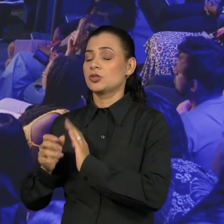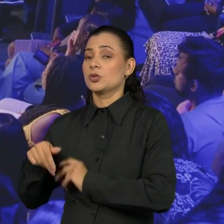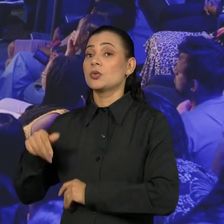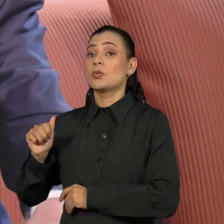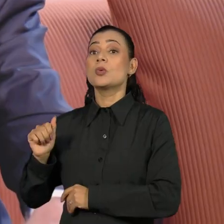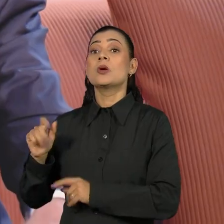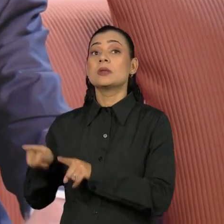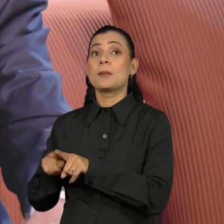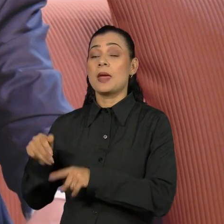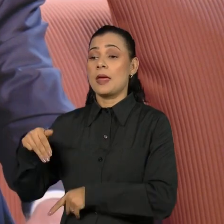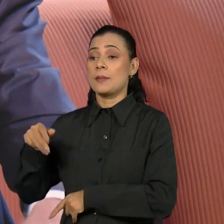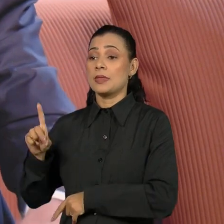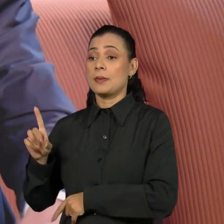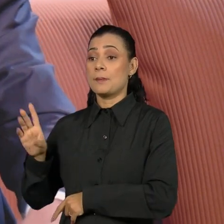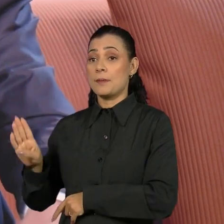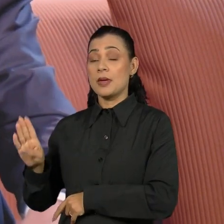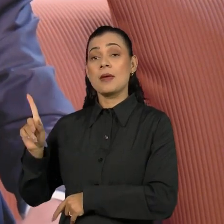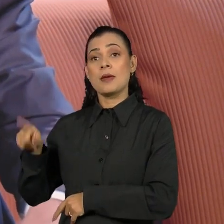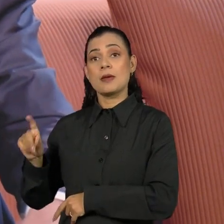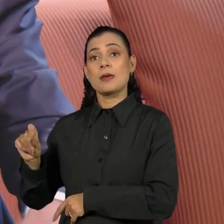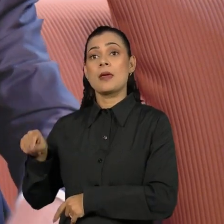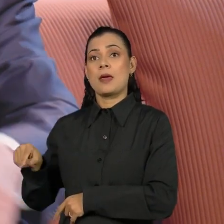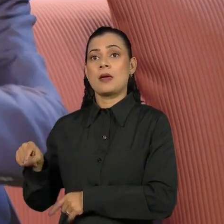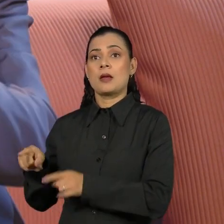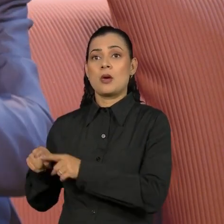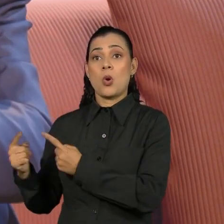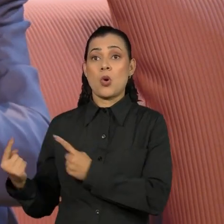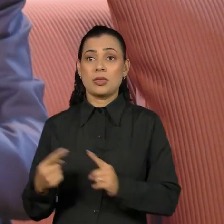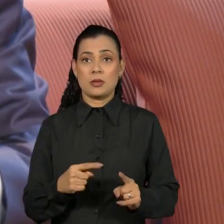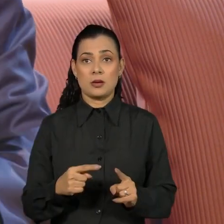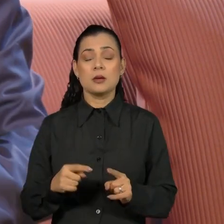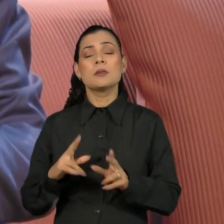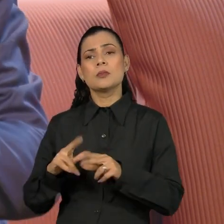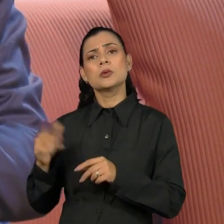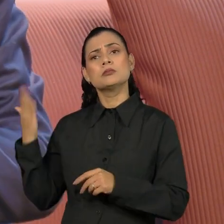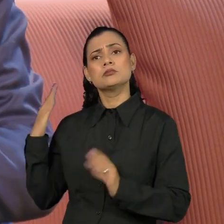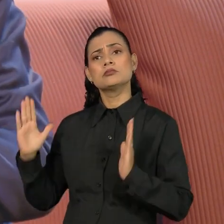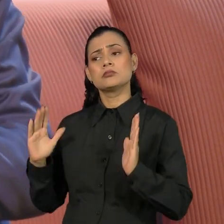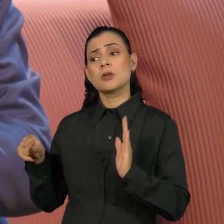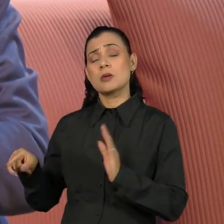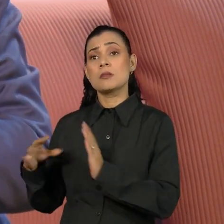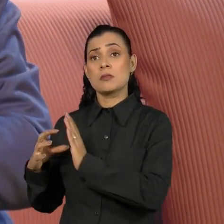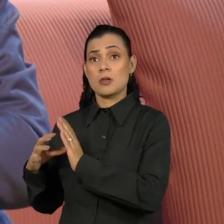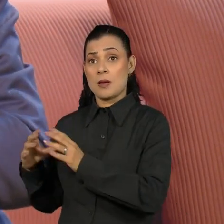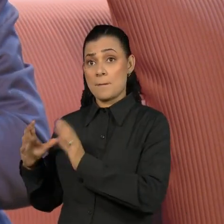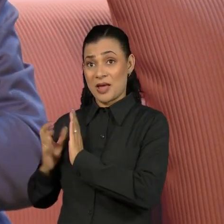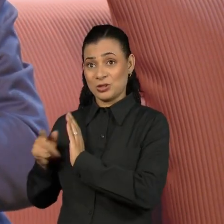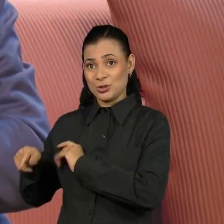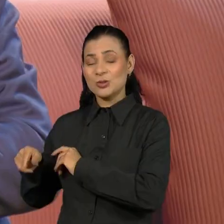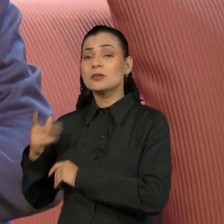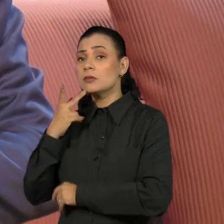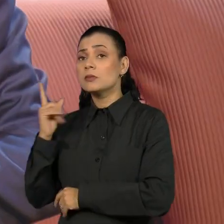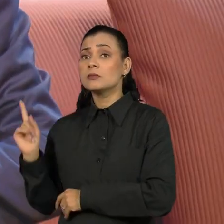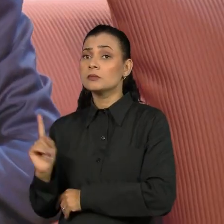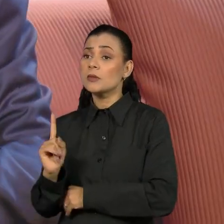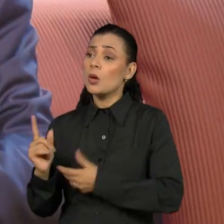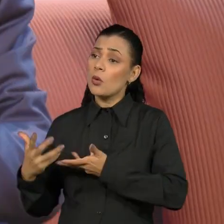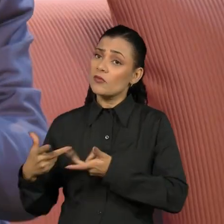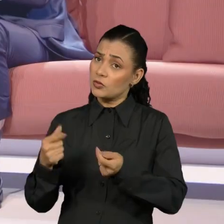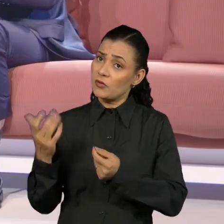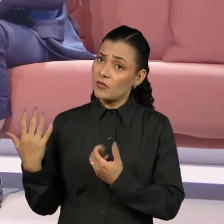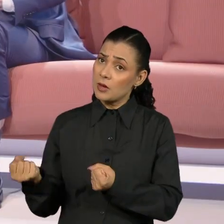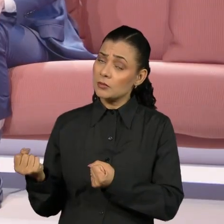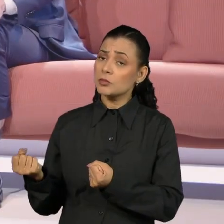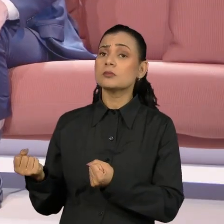oposição. Então, o presidente do MDB foi lá filiar um colega. Por educação, também me convidou.